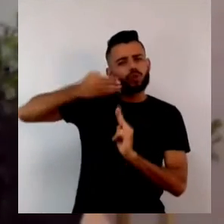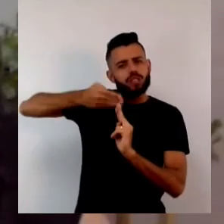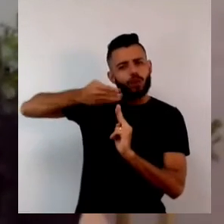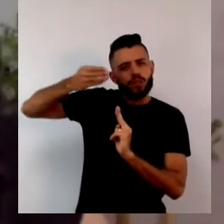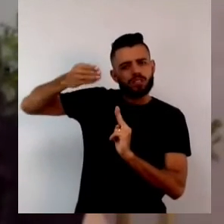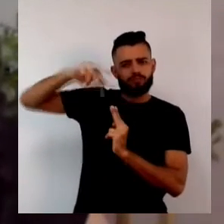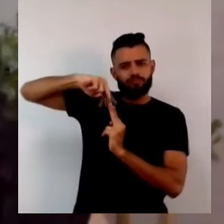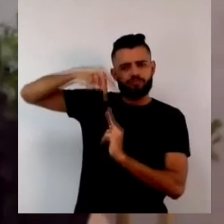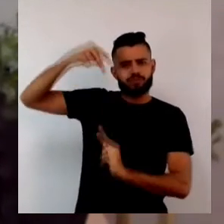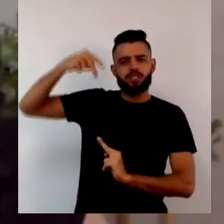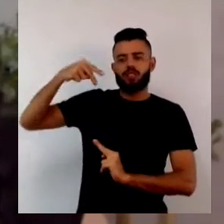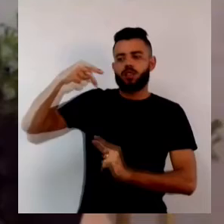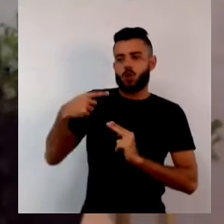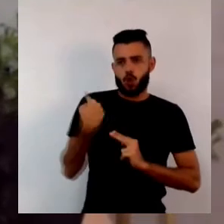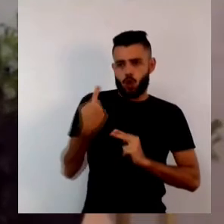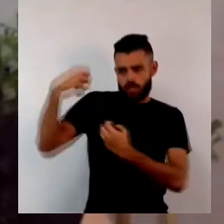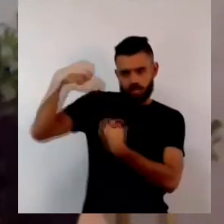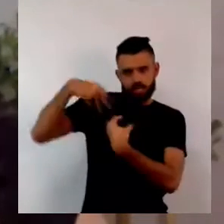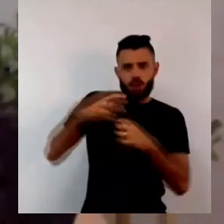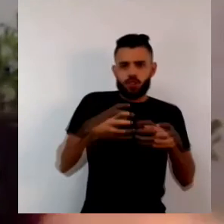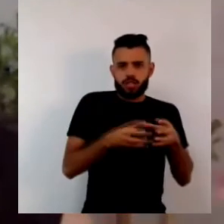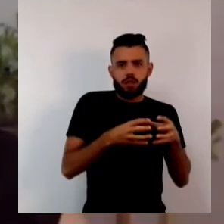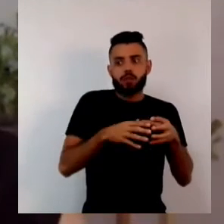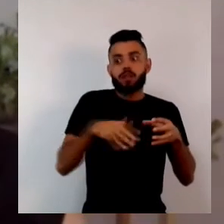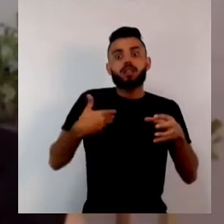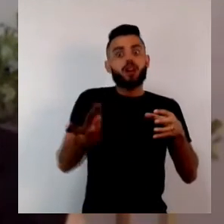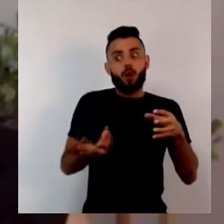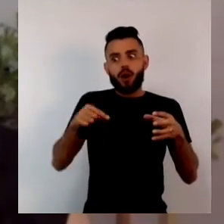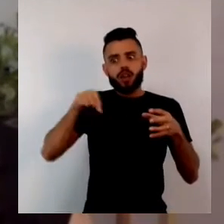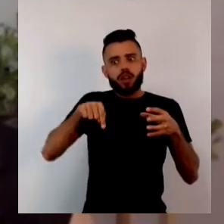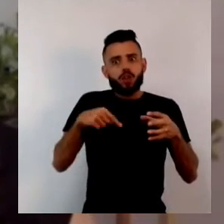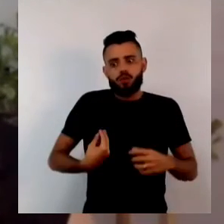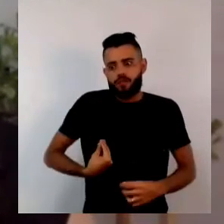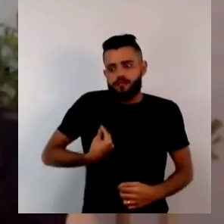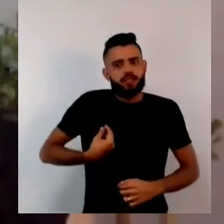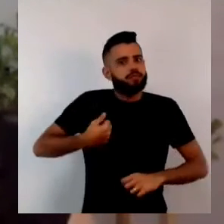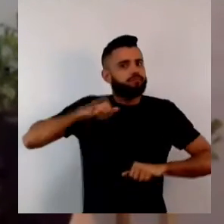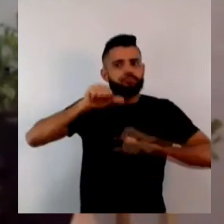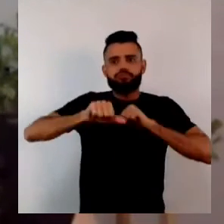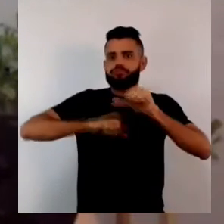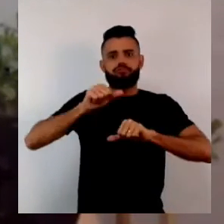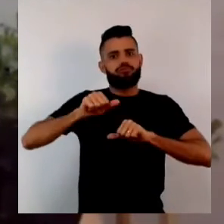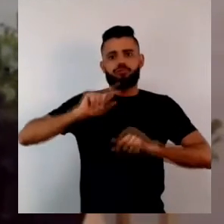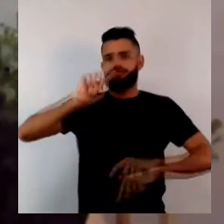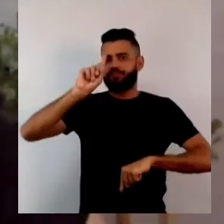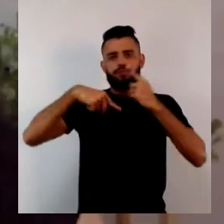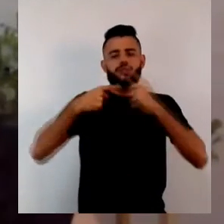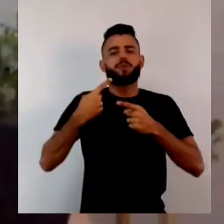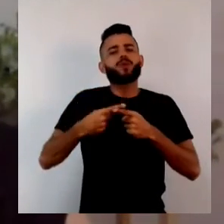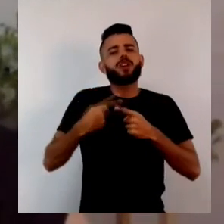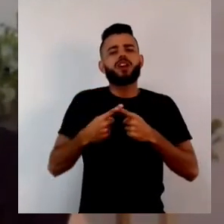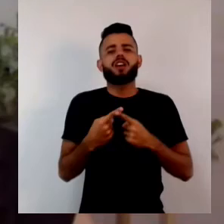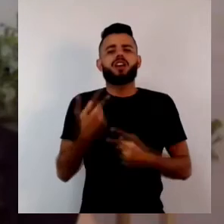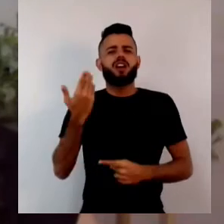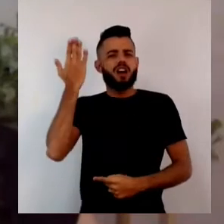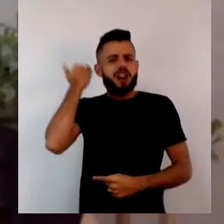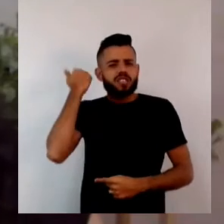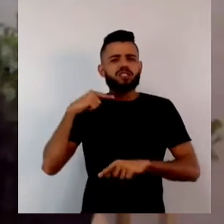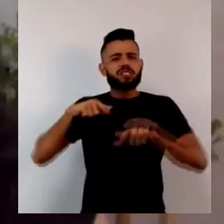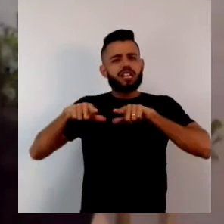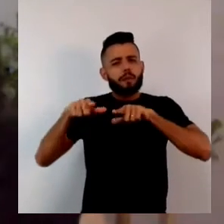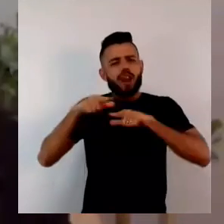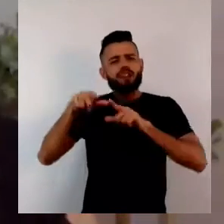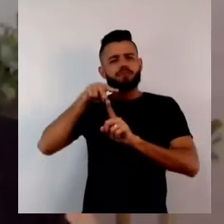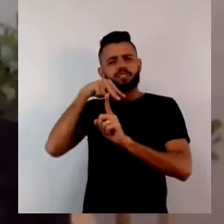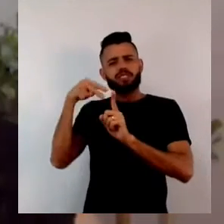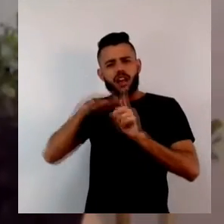mudei completamente a minha vida, porque eu trabalhava com uma perspectiva na área da virologia, e agora, e com essa